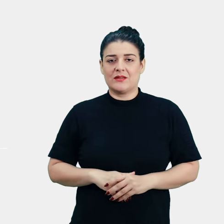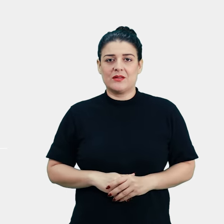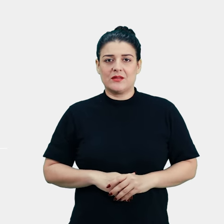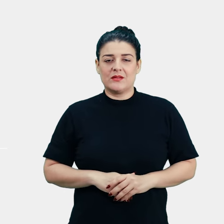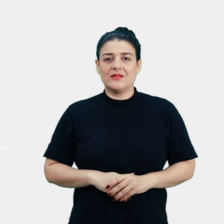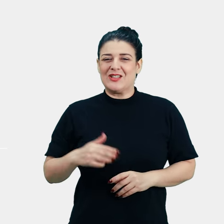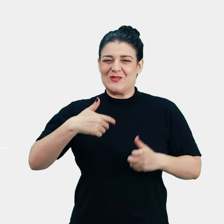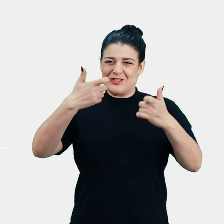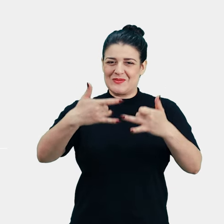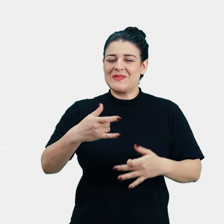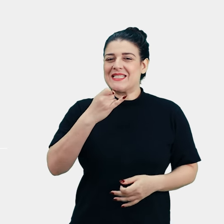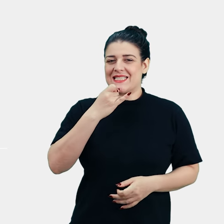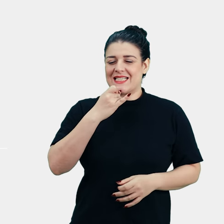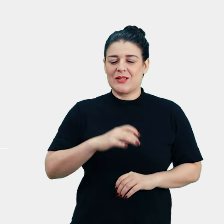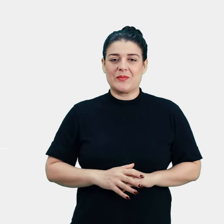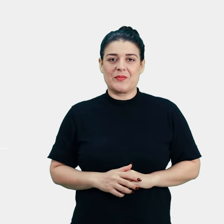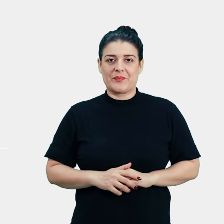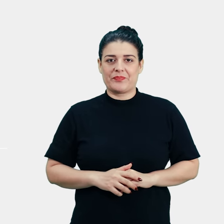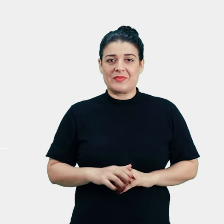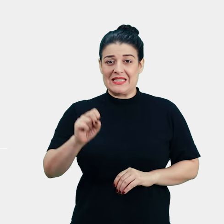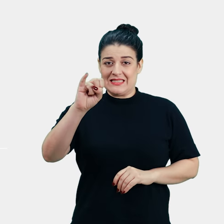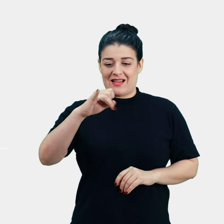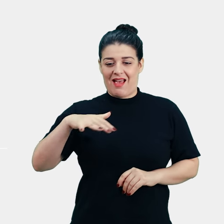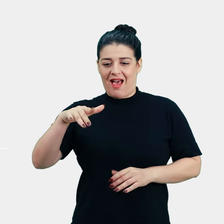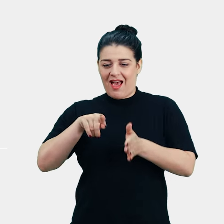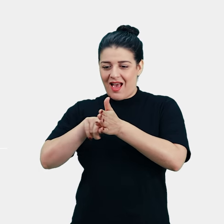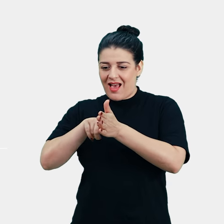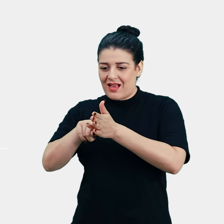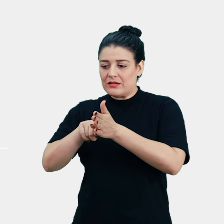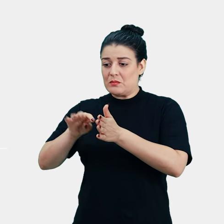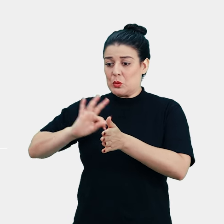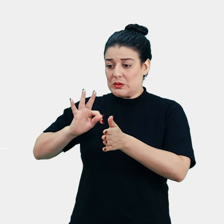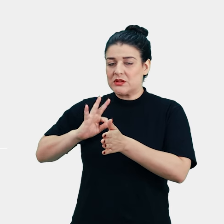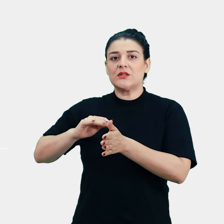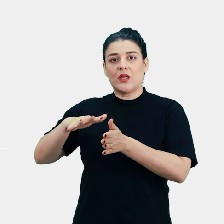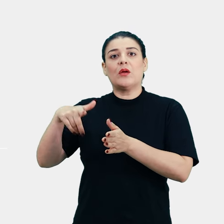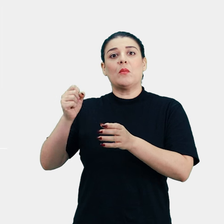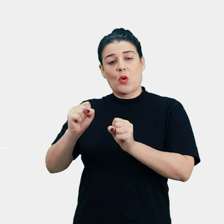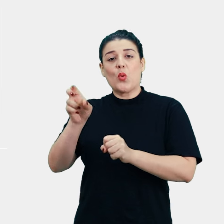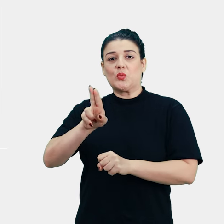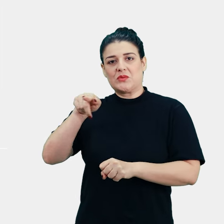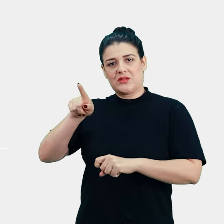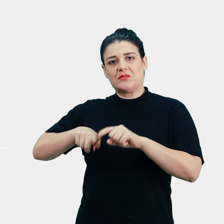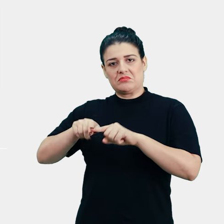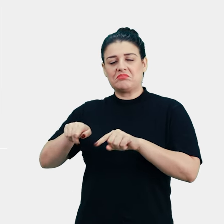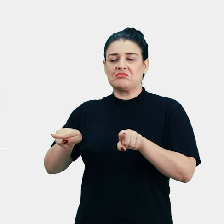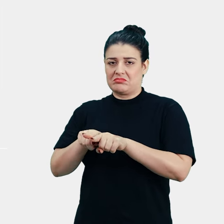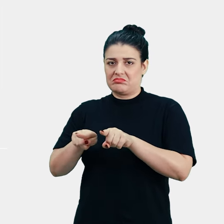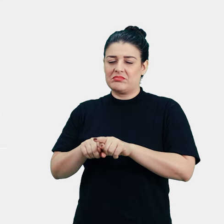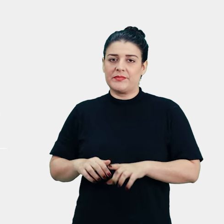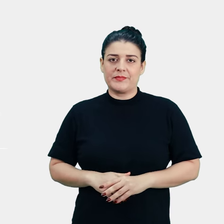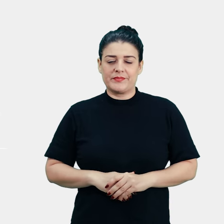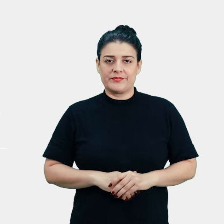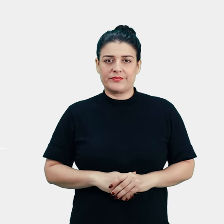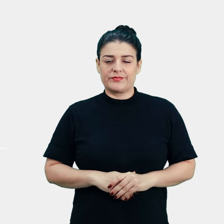Como eu citei nos exemplos. Por exemplo, quem aqui for para a área forense também vai trabalhar com esse tipo de equipamento.